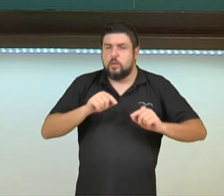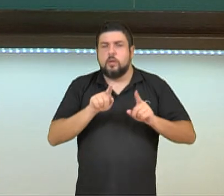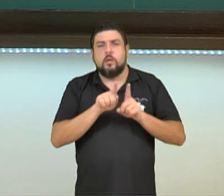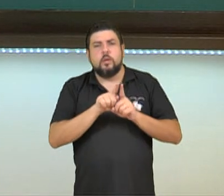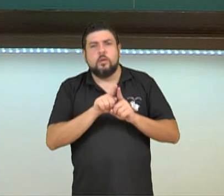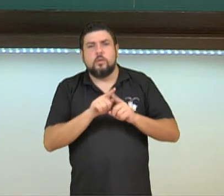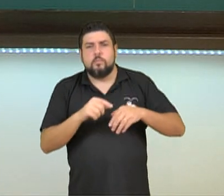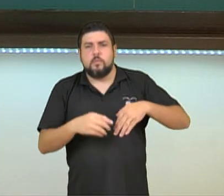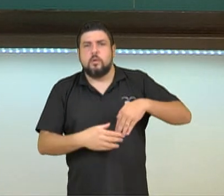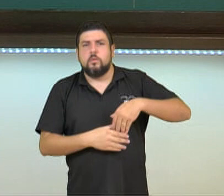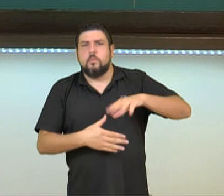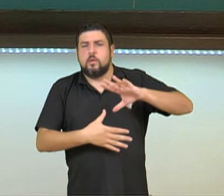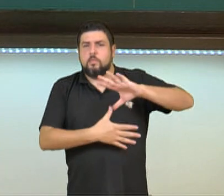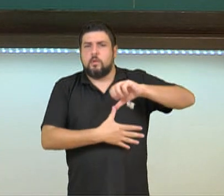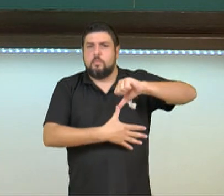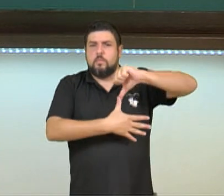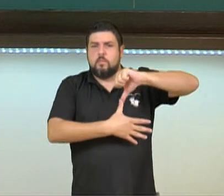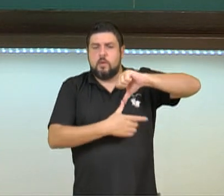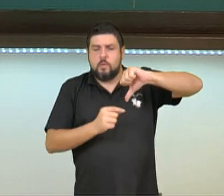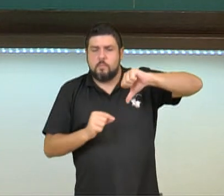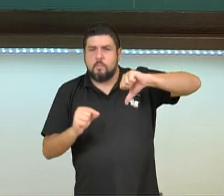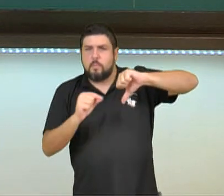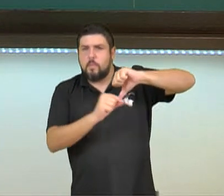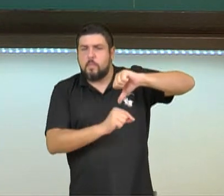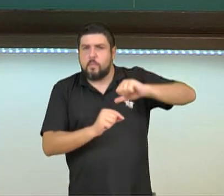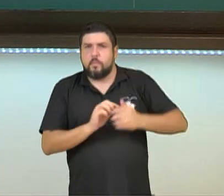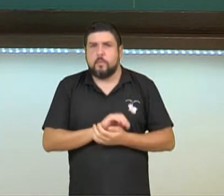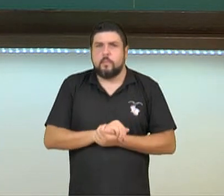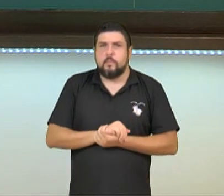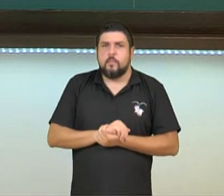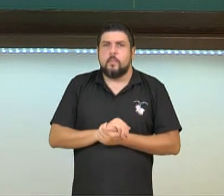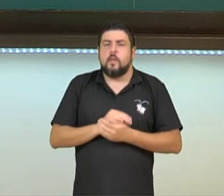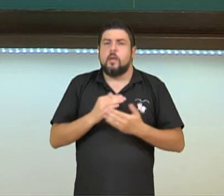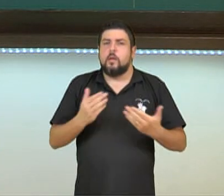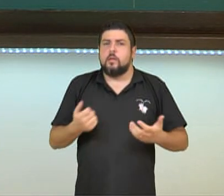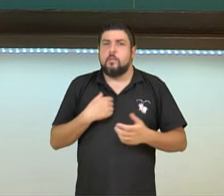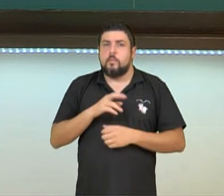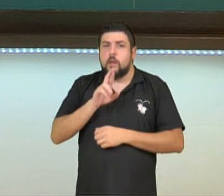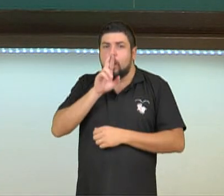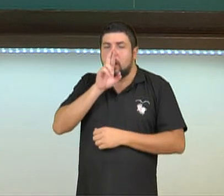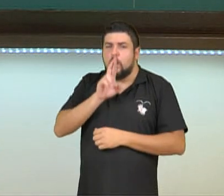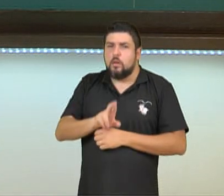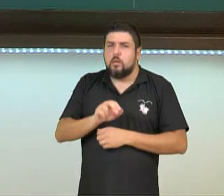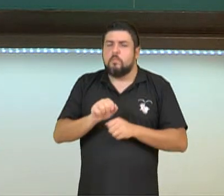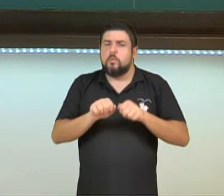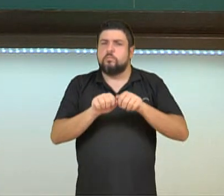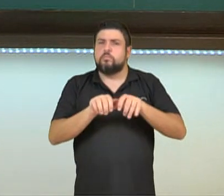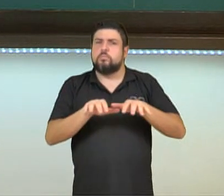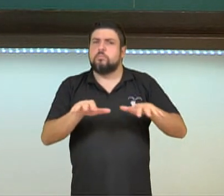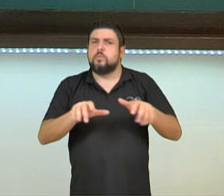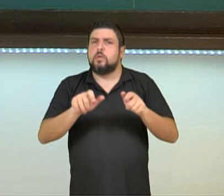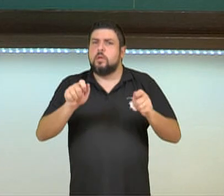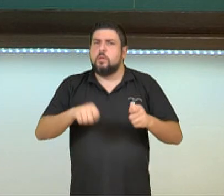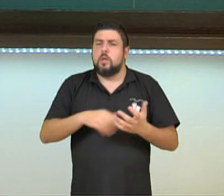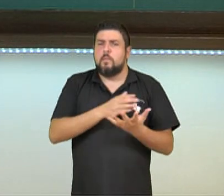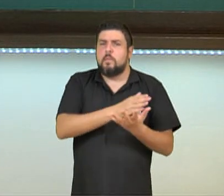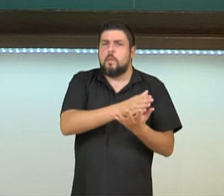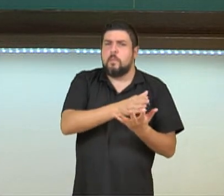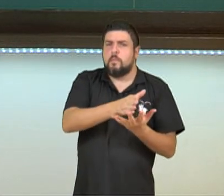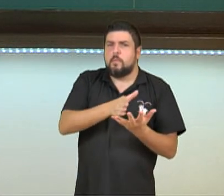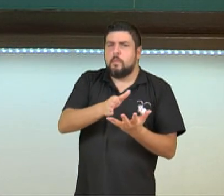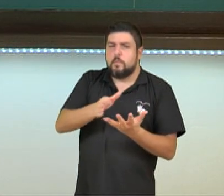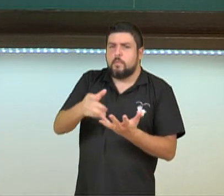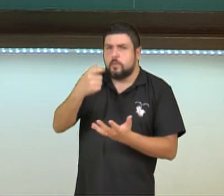Suriname. Espero então que vocês tenham permanecido naquela linha de que a resposta é ampla e pode ser várias linhas de